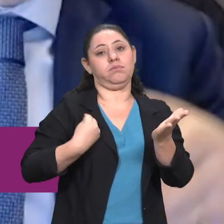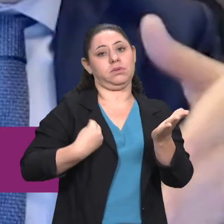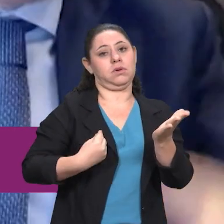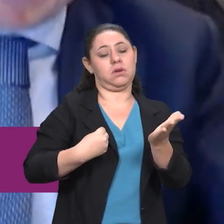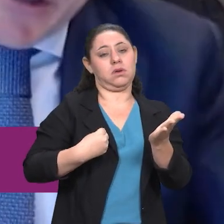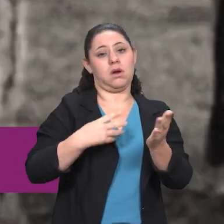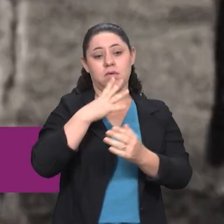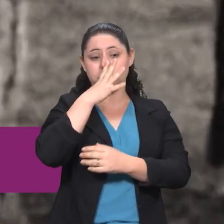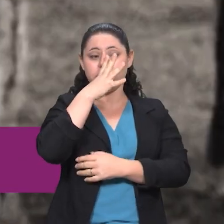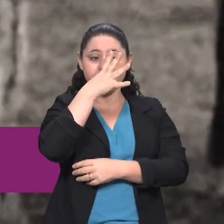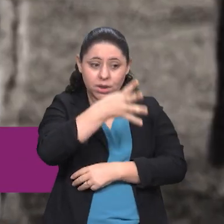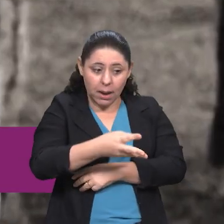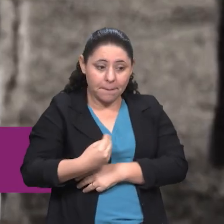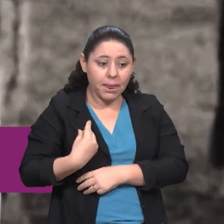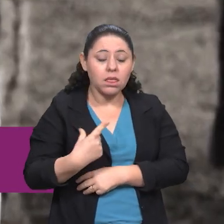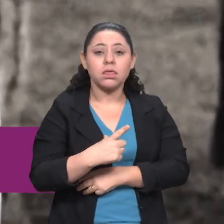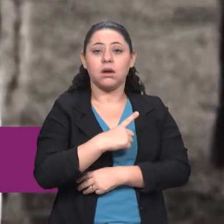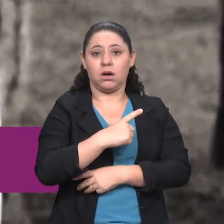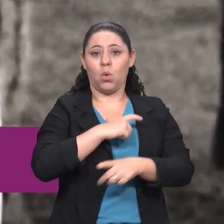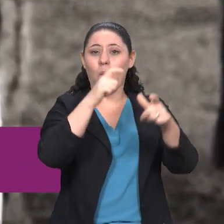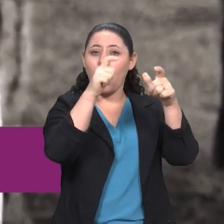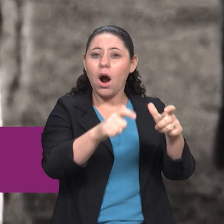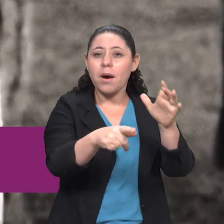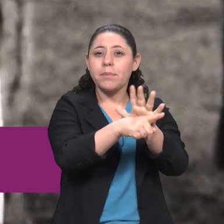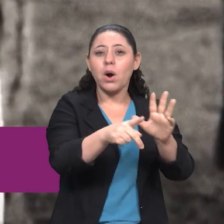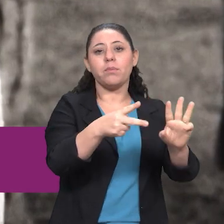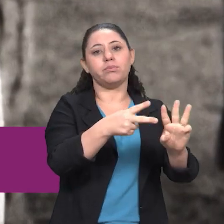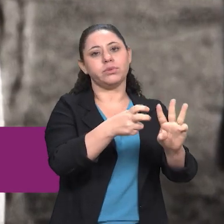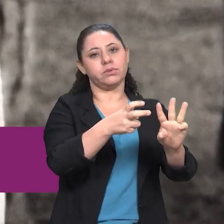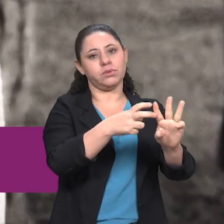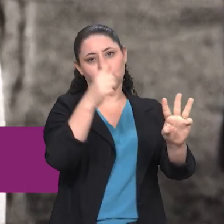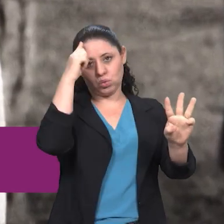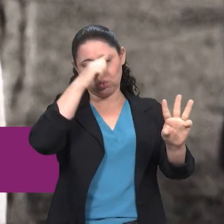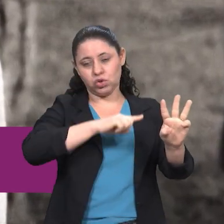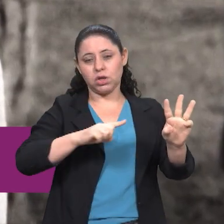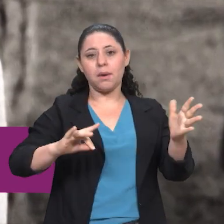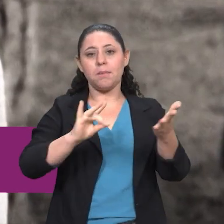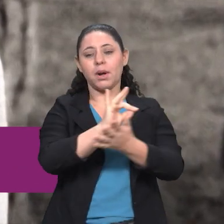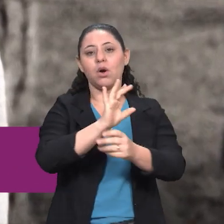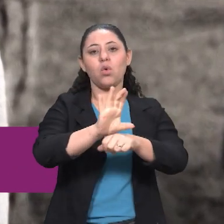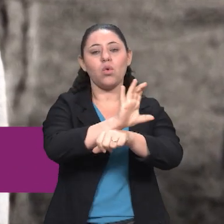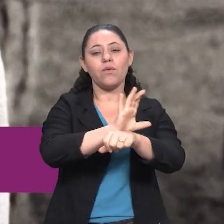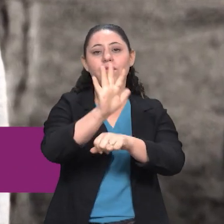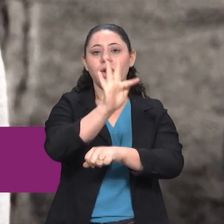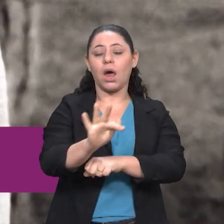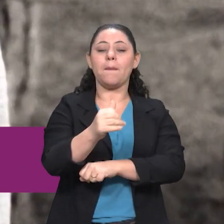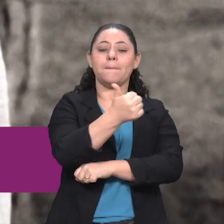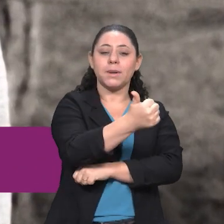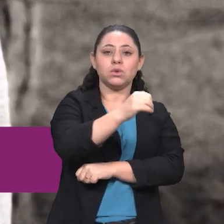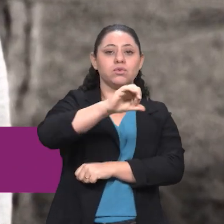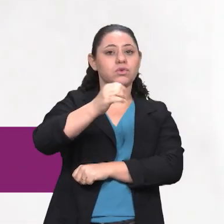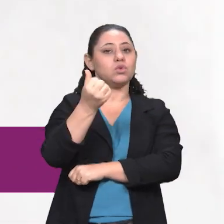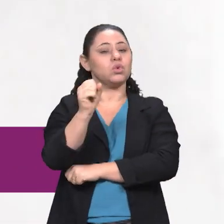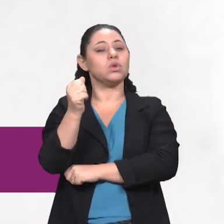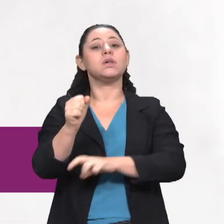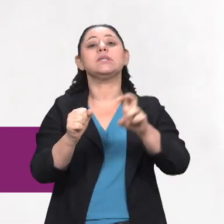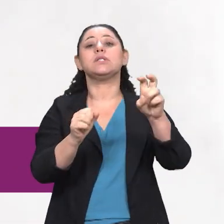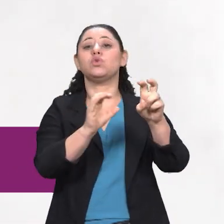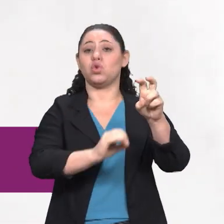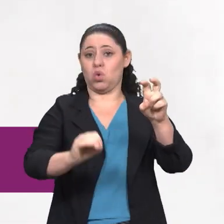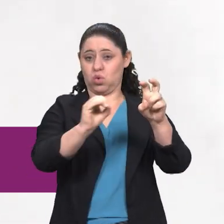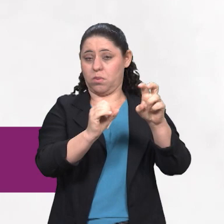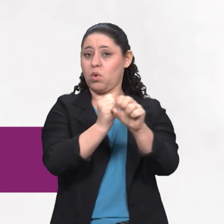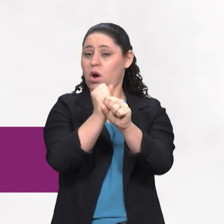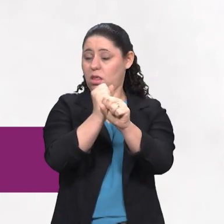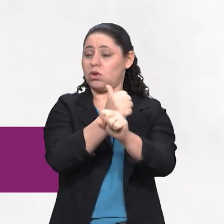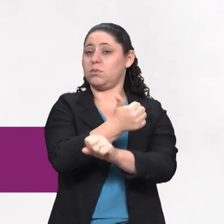estejam presentes fisicamente em determinada localidade na data de promulgação da Constituição Federal de 88, que é 5 de